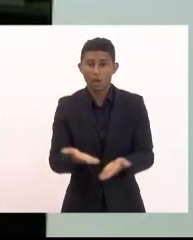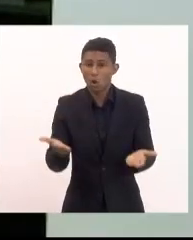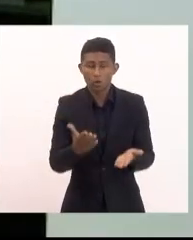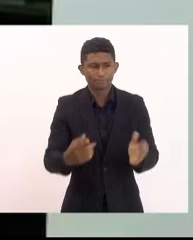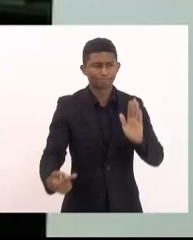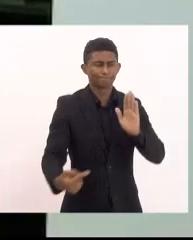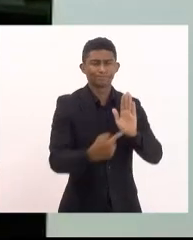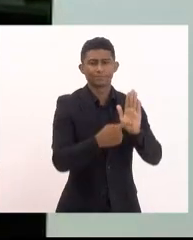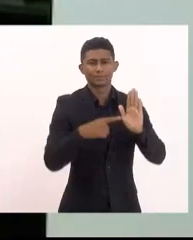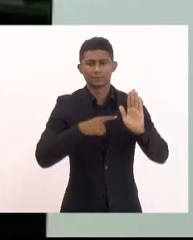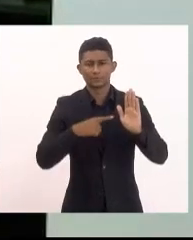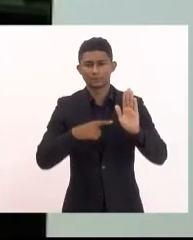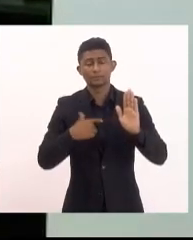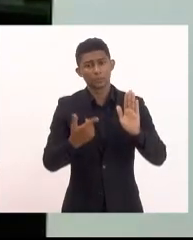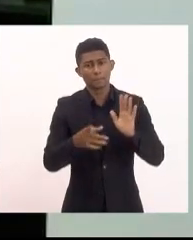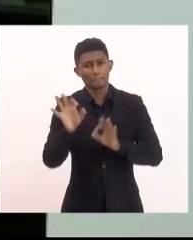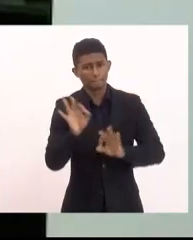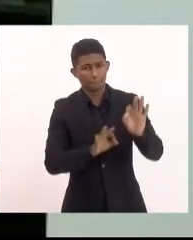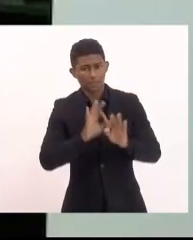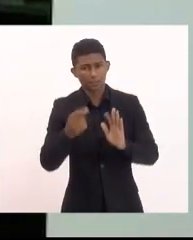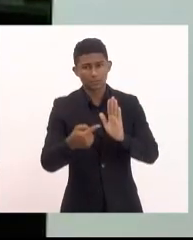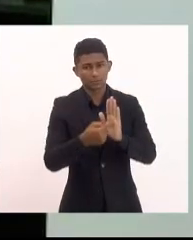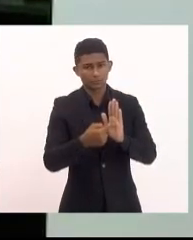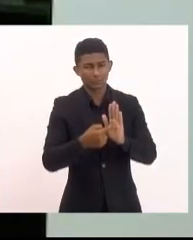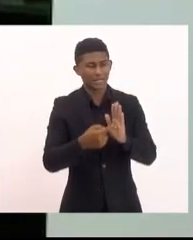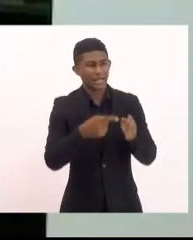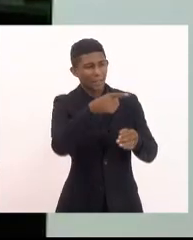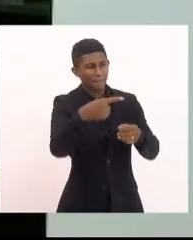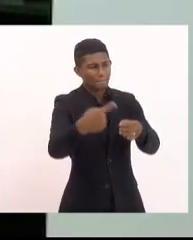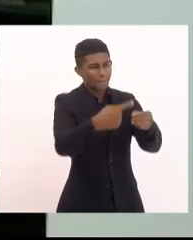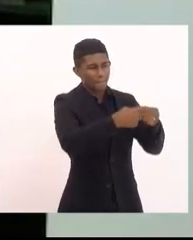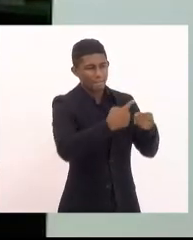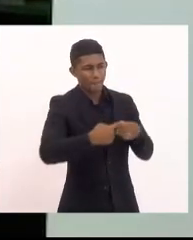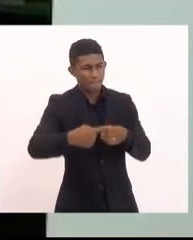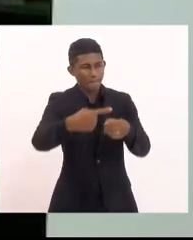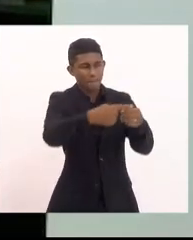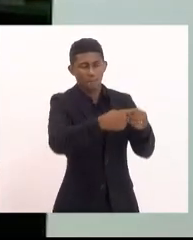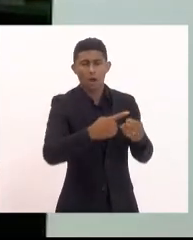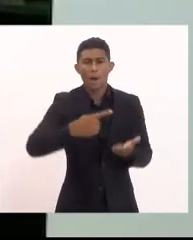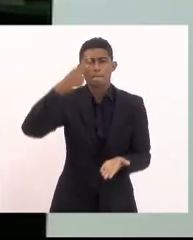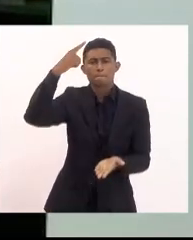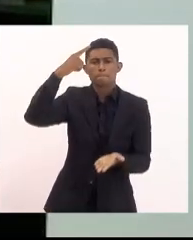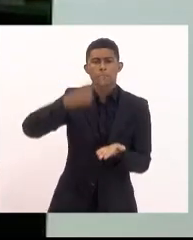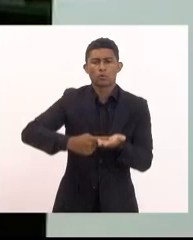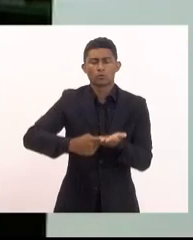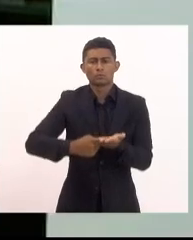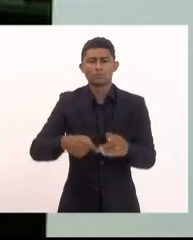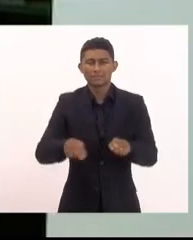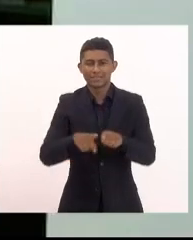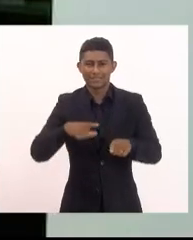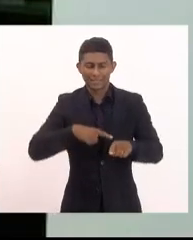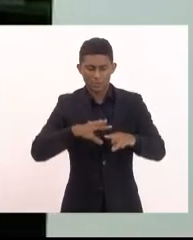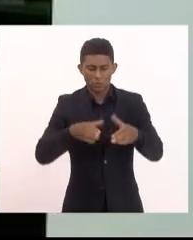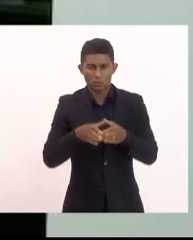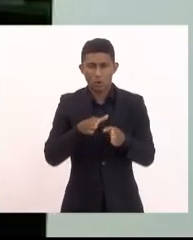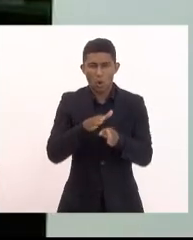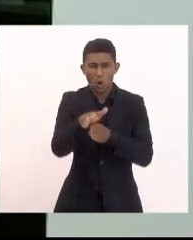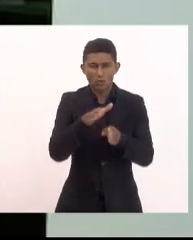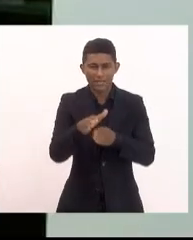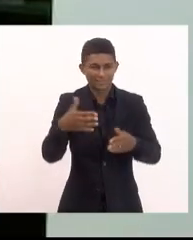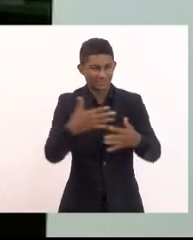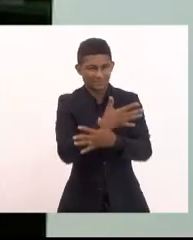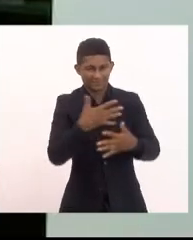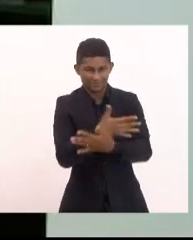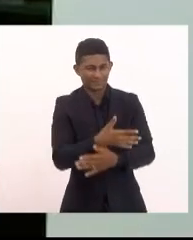plano diretor, em comum acordo com os municípios, até porque existe o Conselho da Região Metropolitana, cabe,